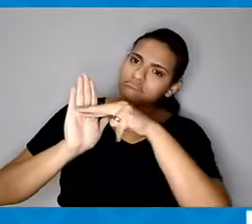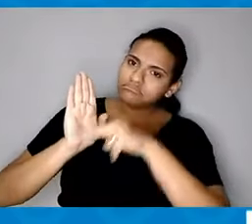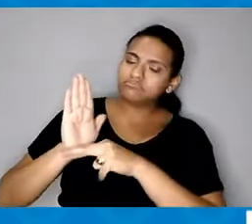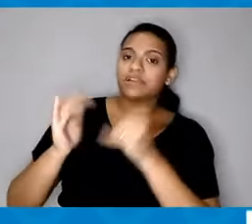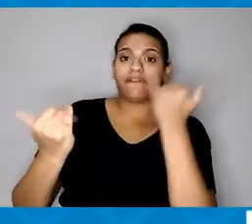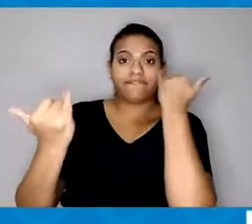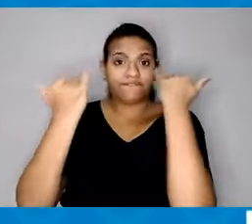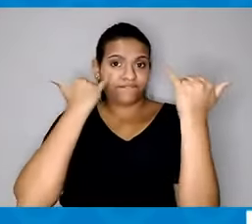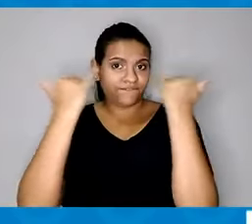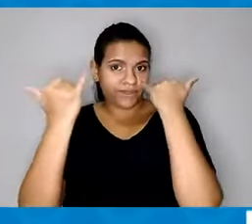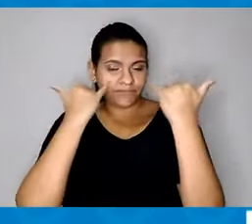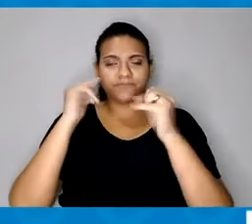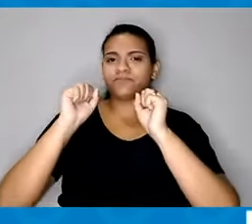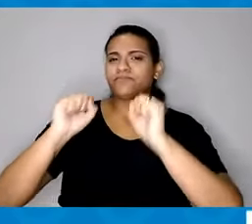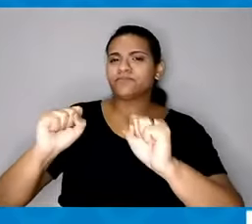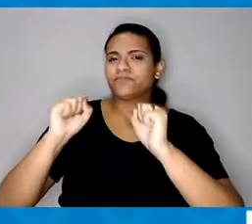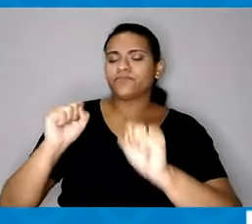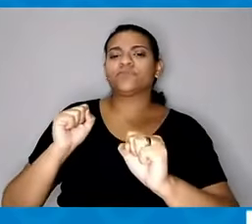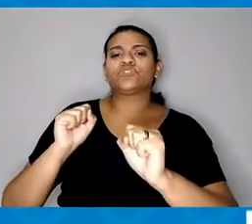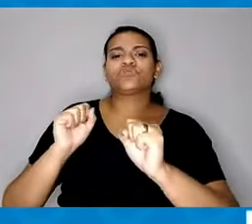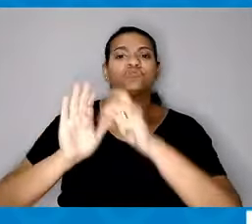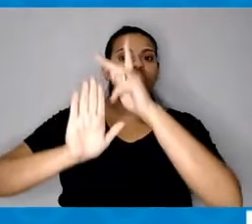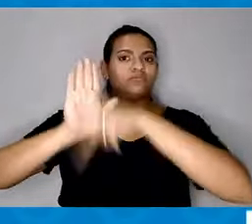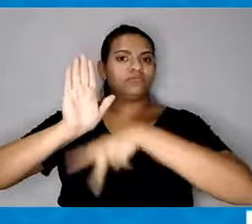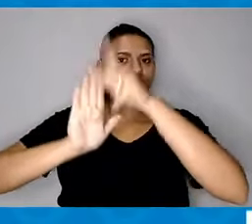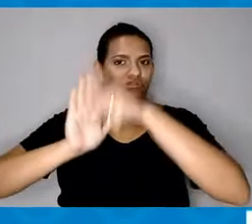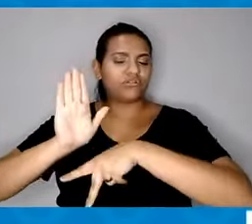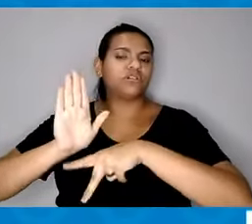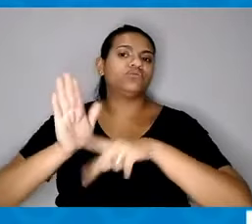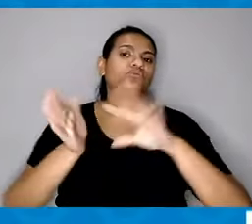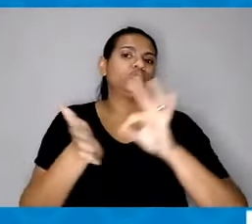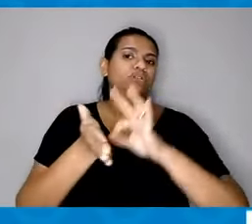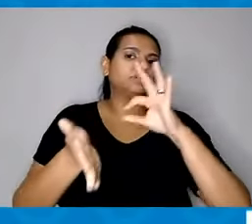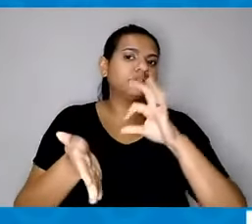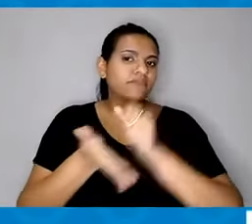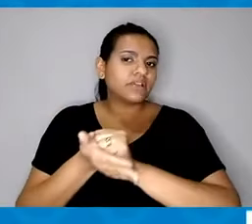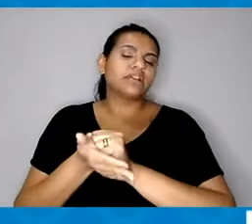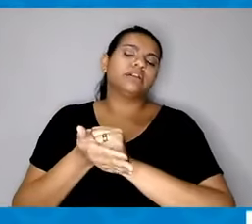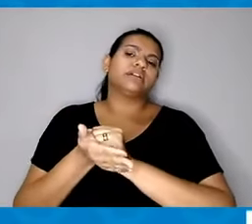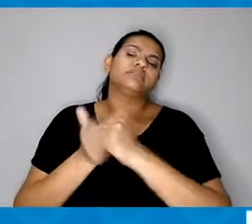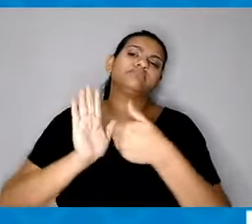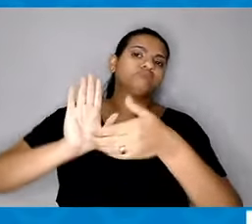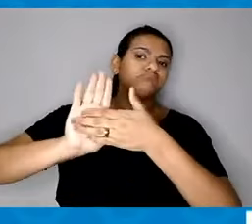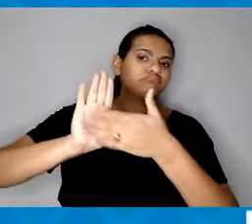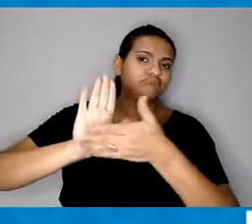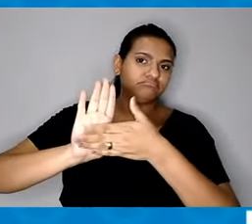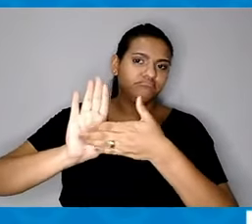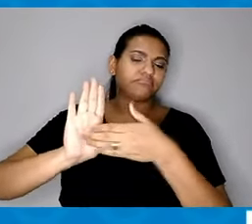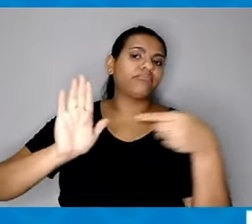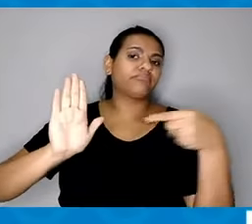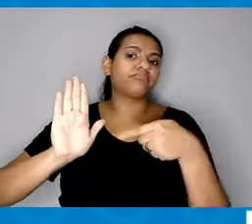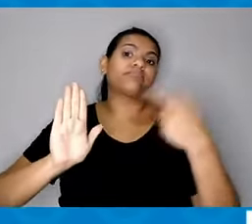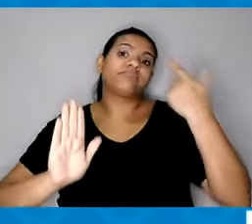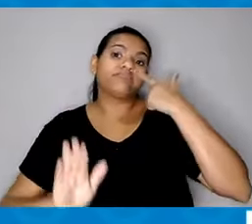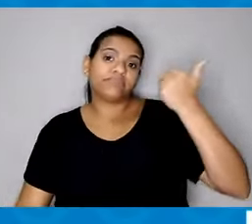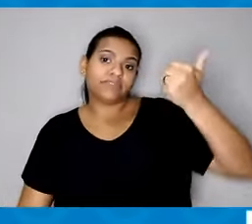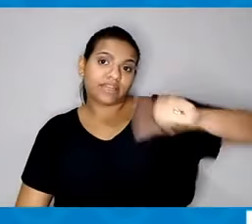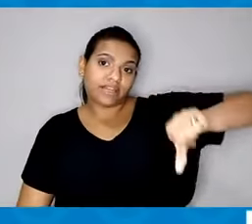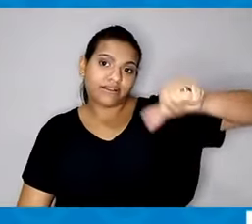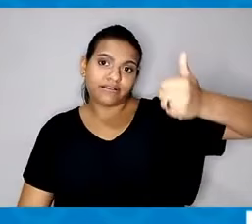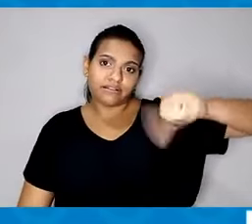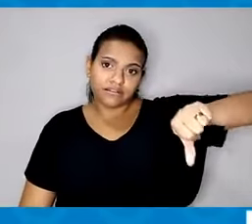inscrever o projeto ou a ideia. Essas propostas elas vão ser avaliadas, né?